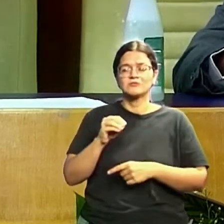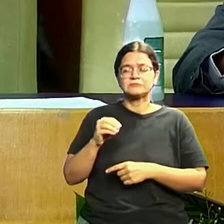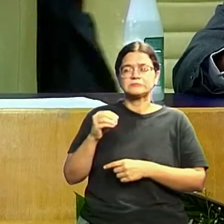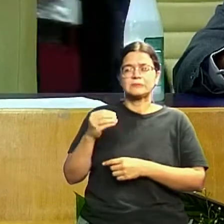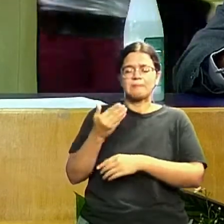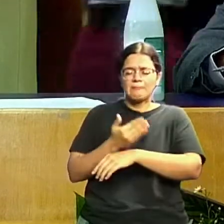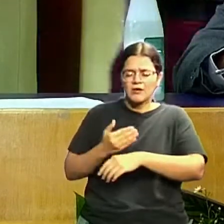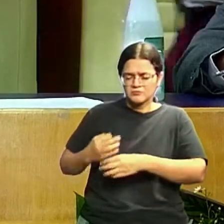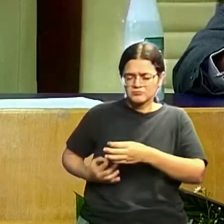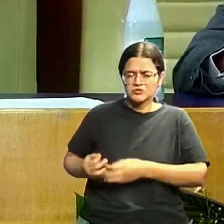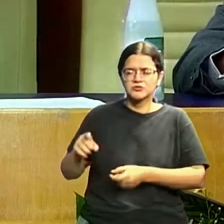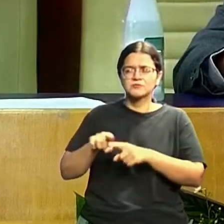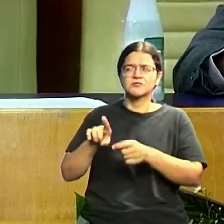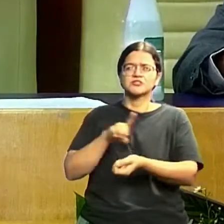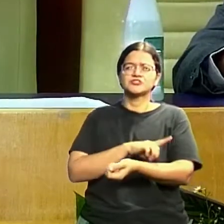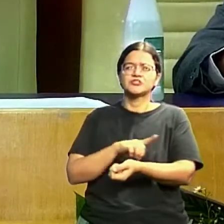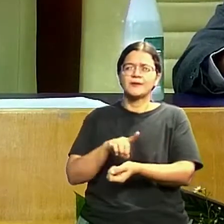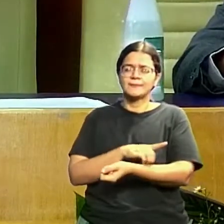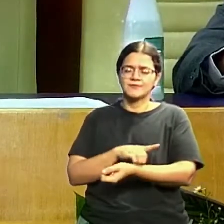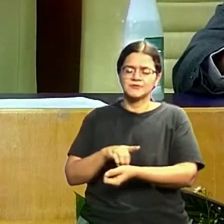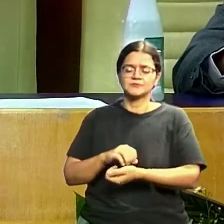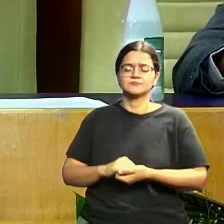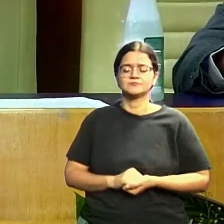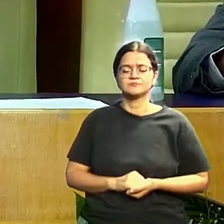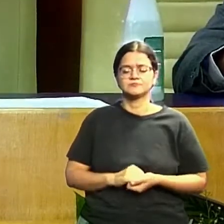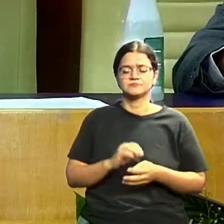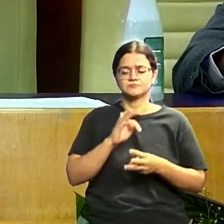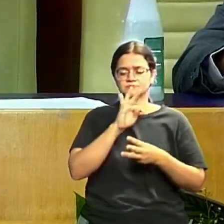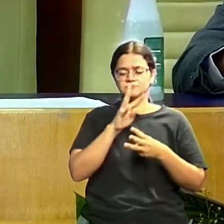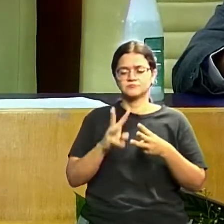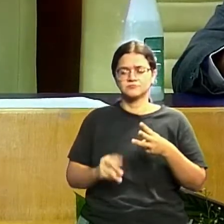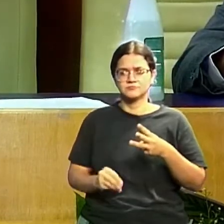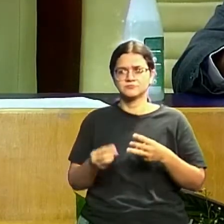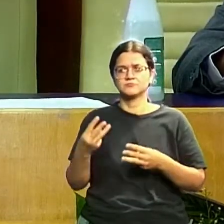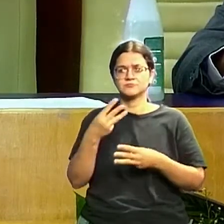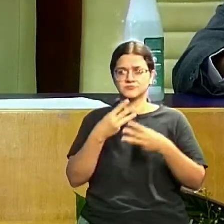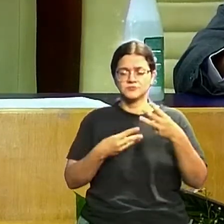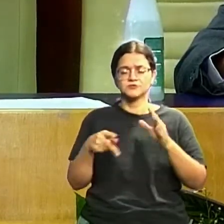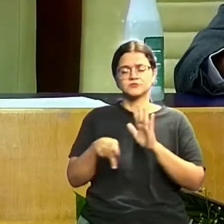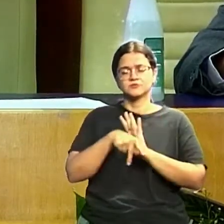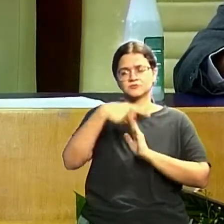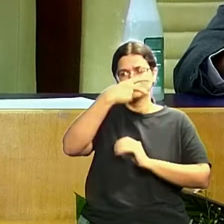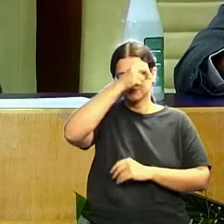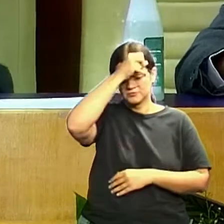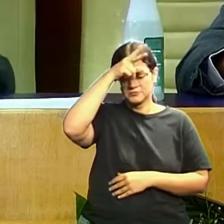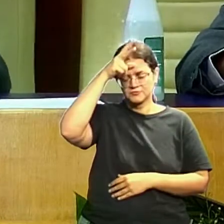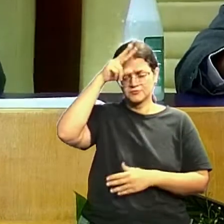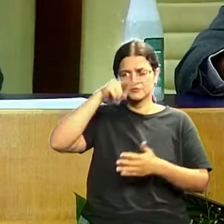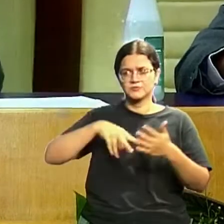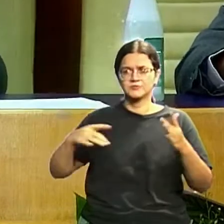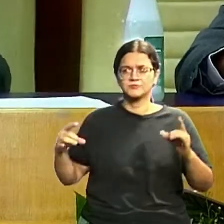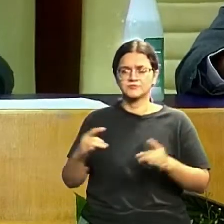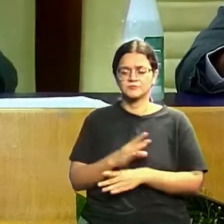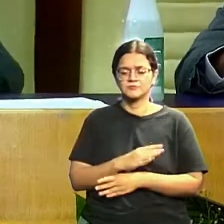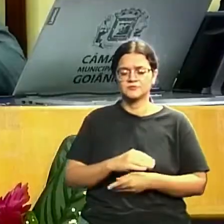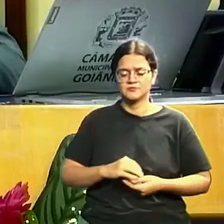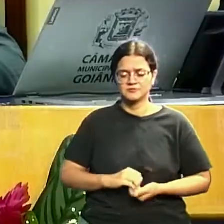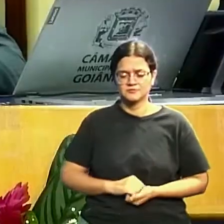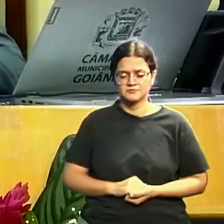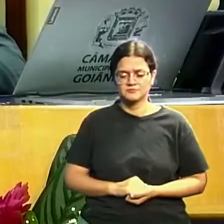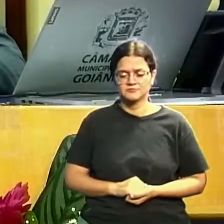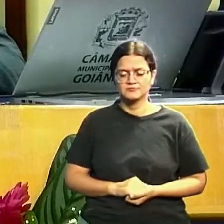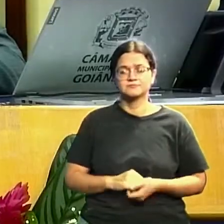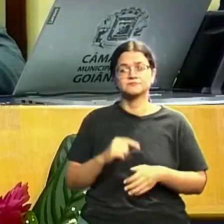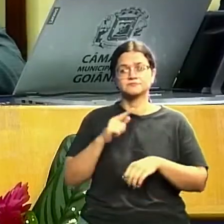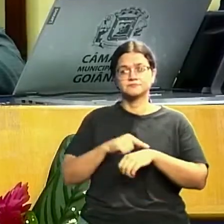úlceras e diabetes crônicas. Senhor presidente, são essas três mensagens do gabinete do prefeito de Goiânia.